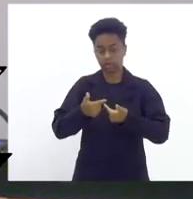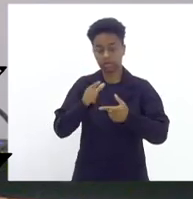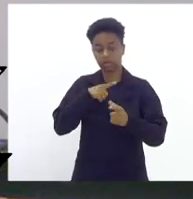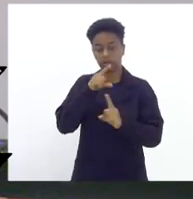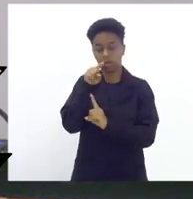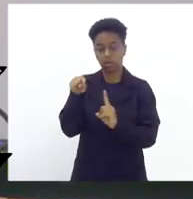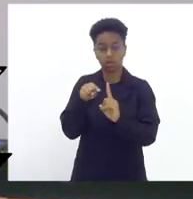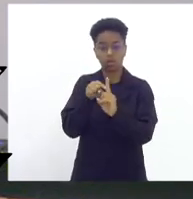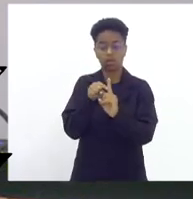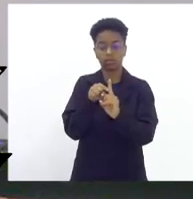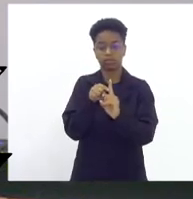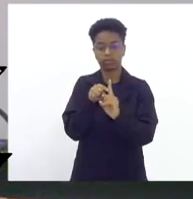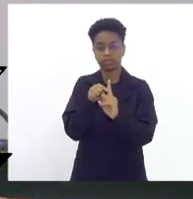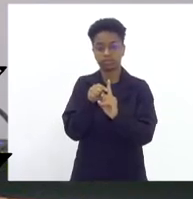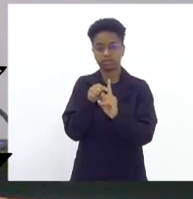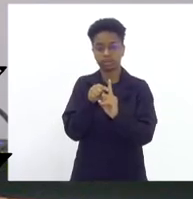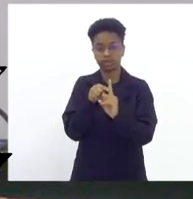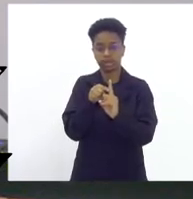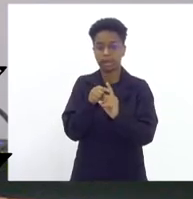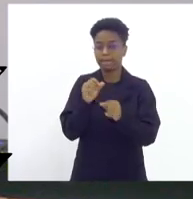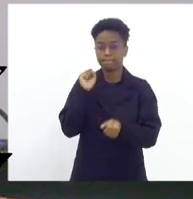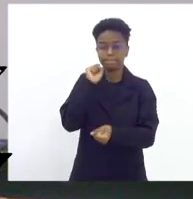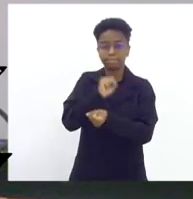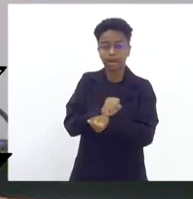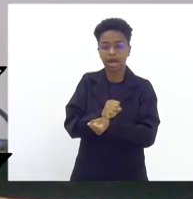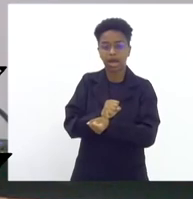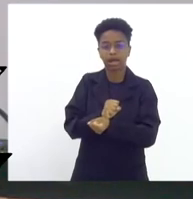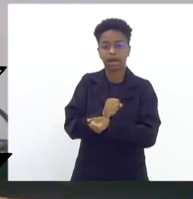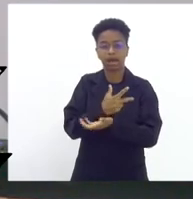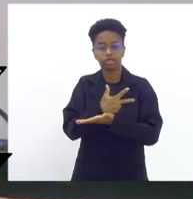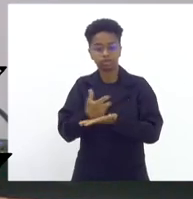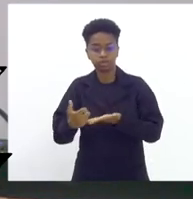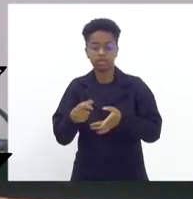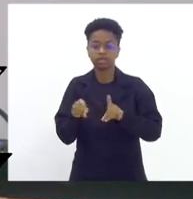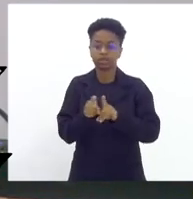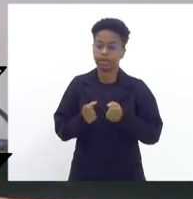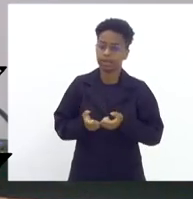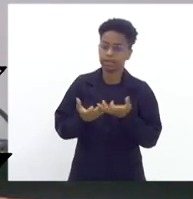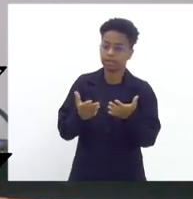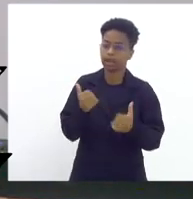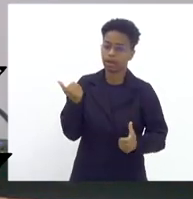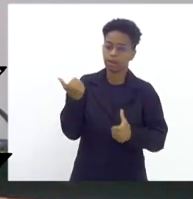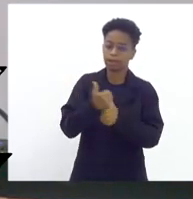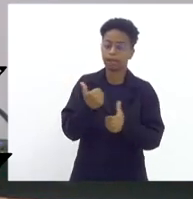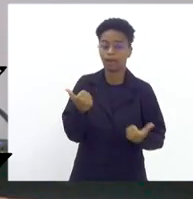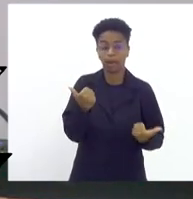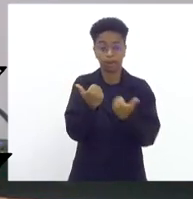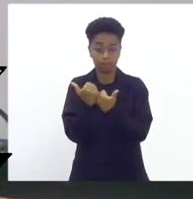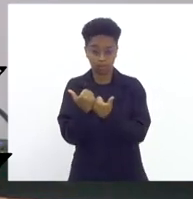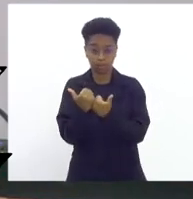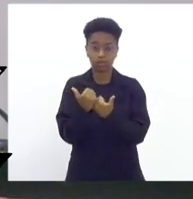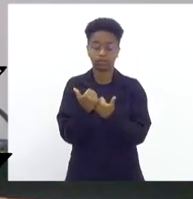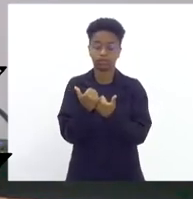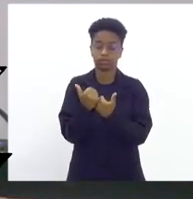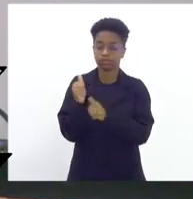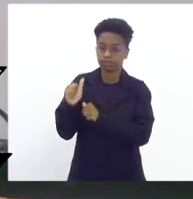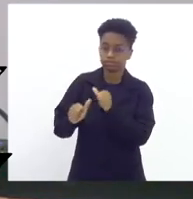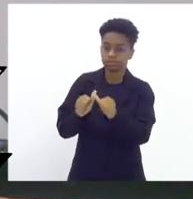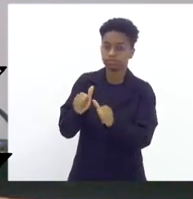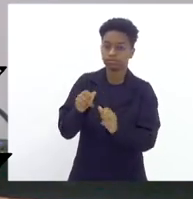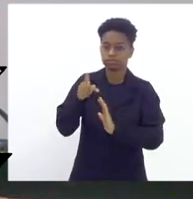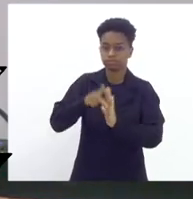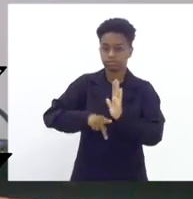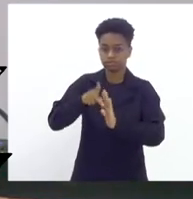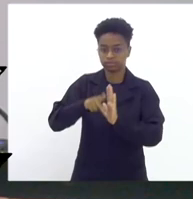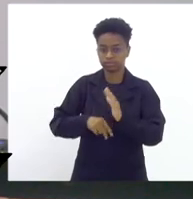de romper com o ciclo de exploração e oferecer reparação e suporte a reconstrução dos seus projetos